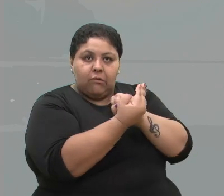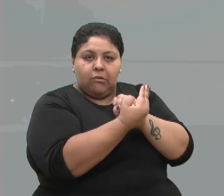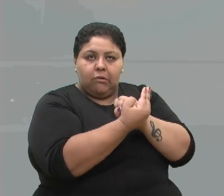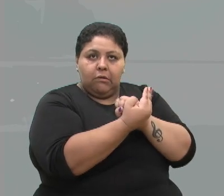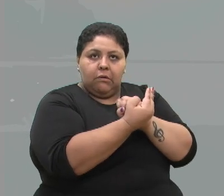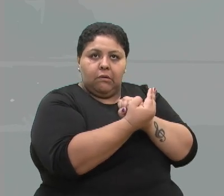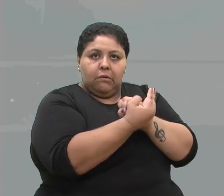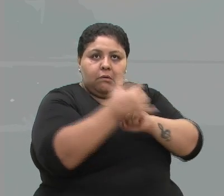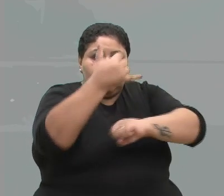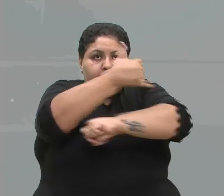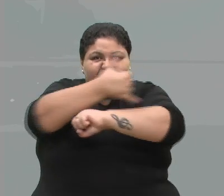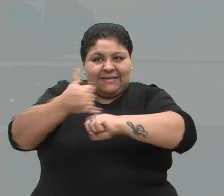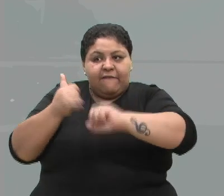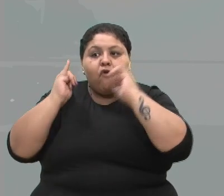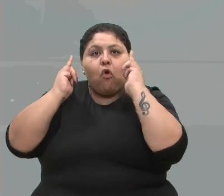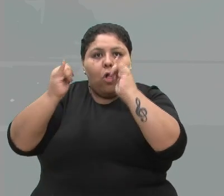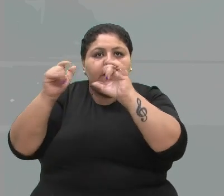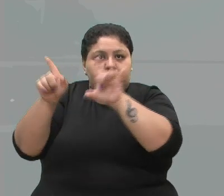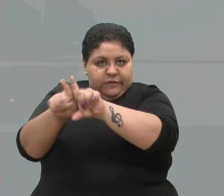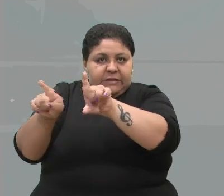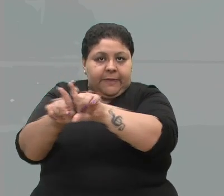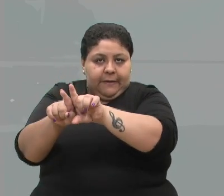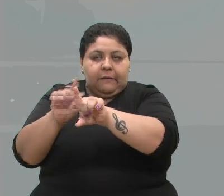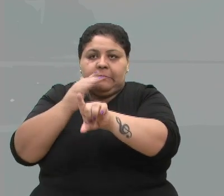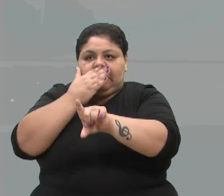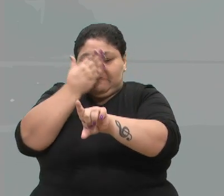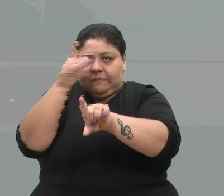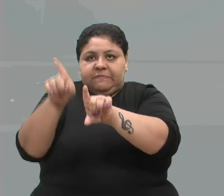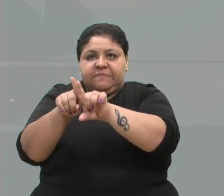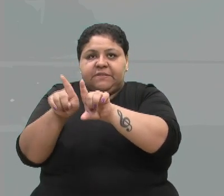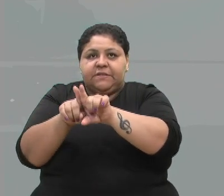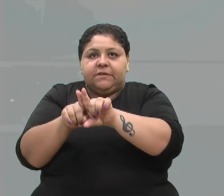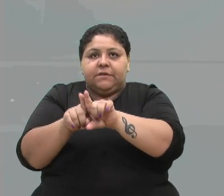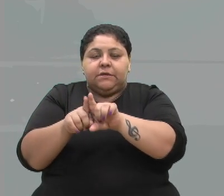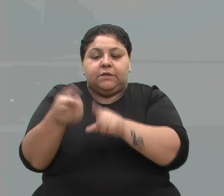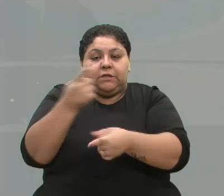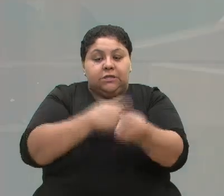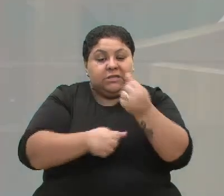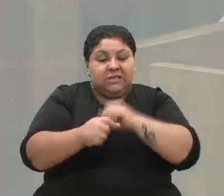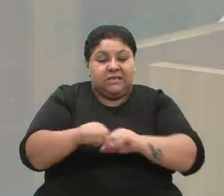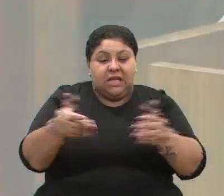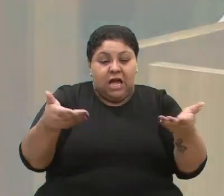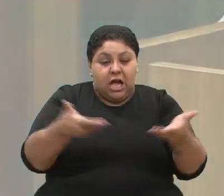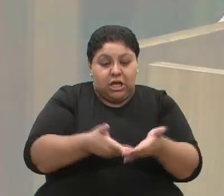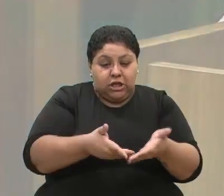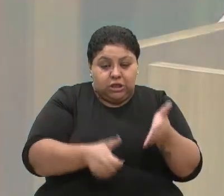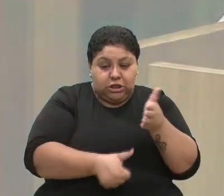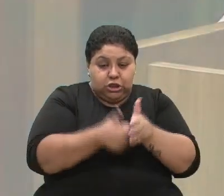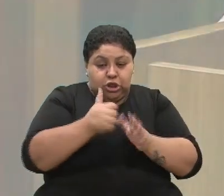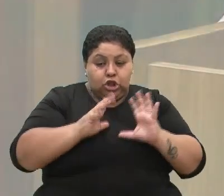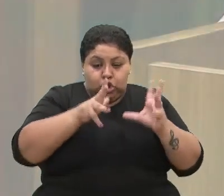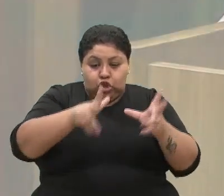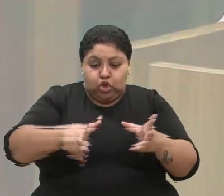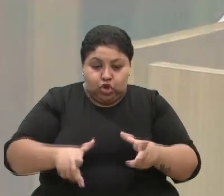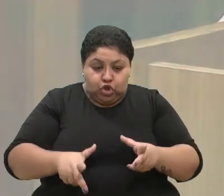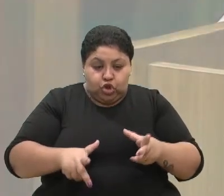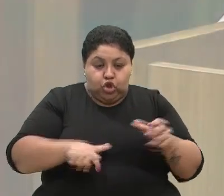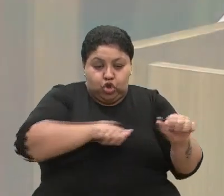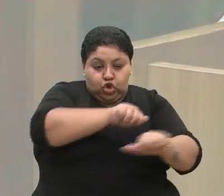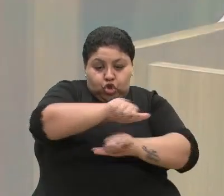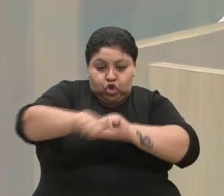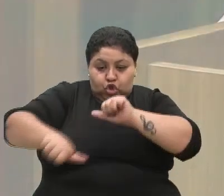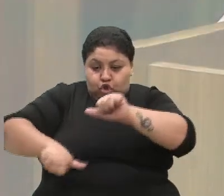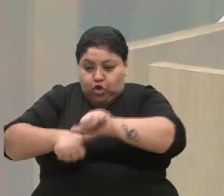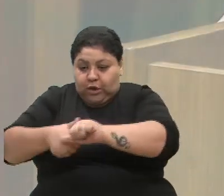aonde passava o ônibus. E a administração atual achou mais fácil trocar toda a linha de ônibus do que tapar